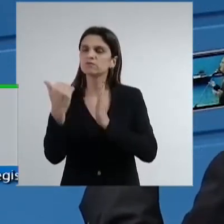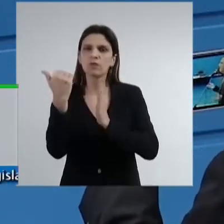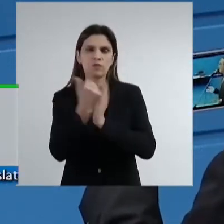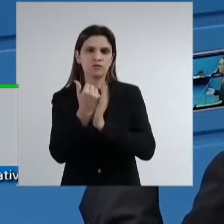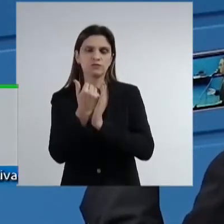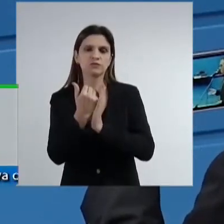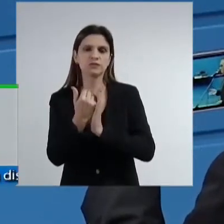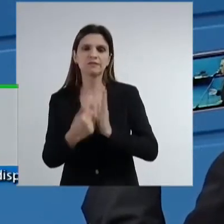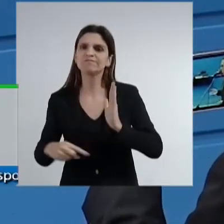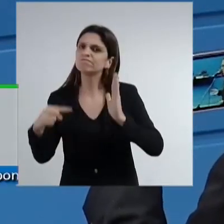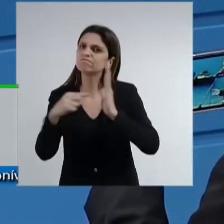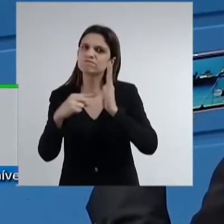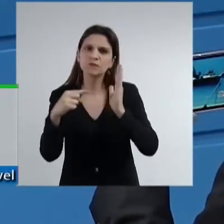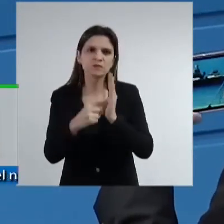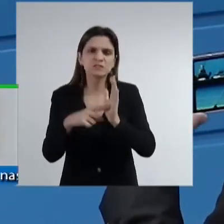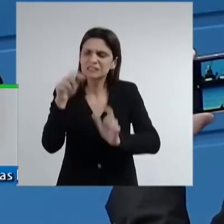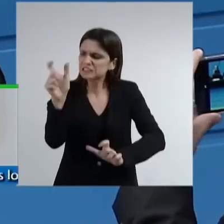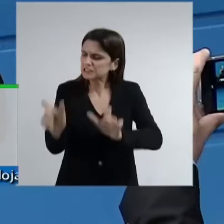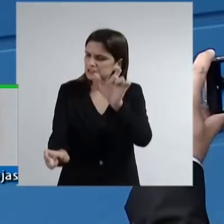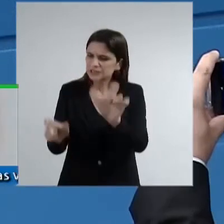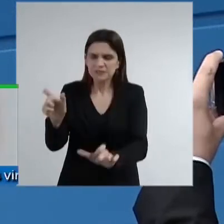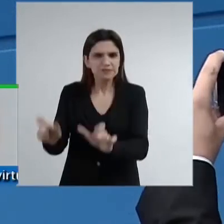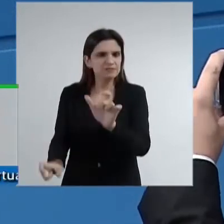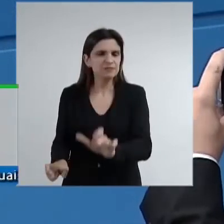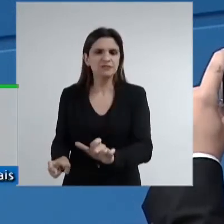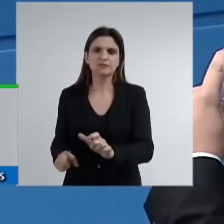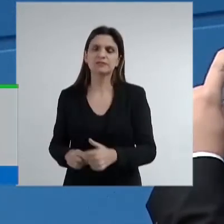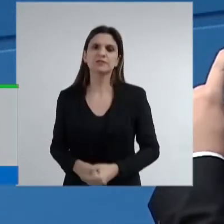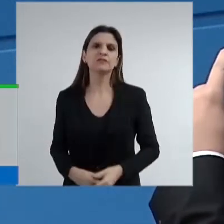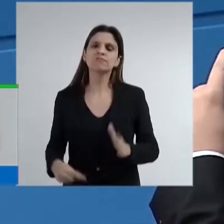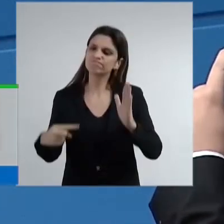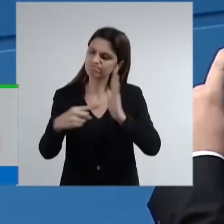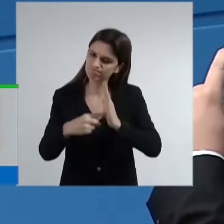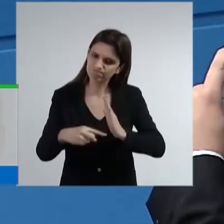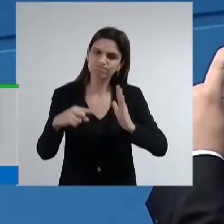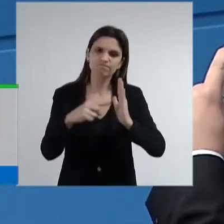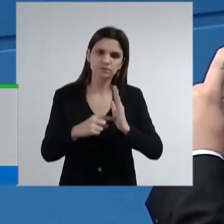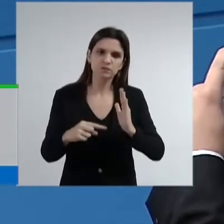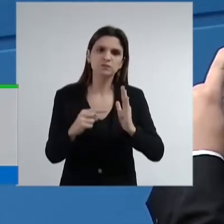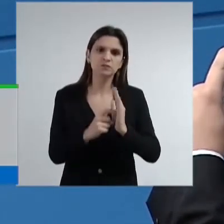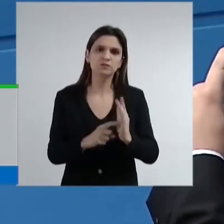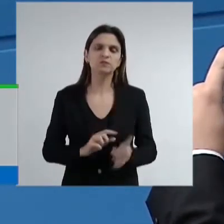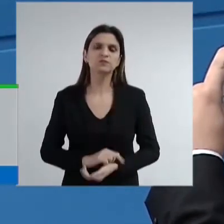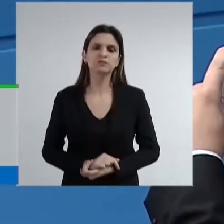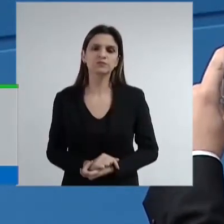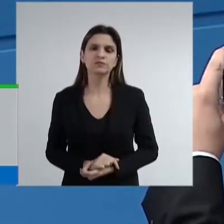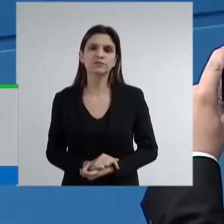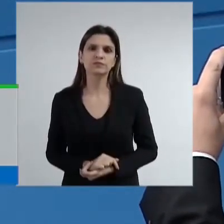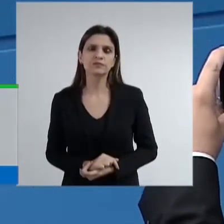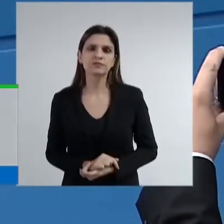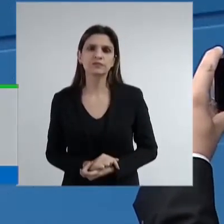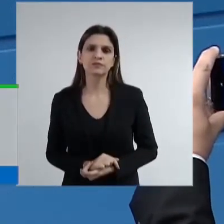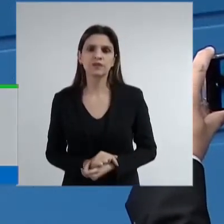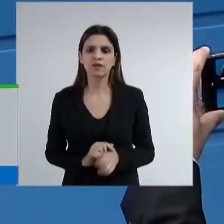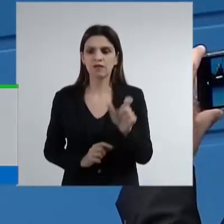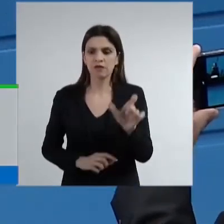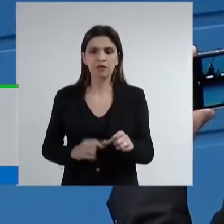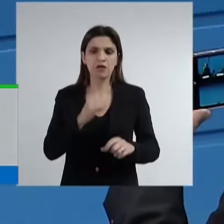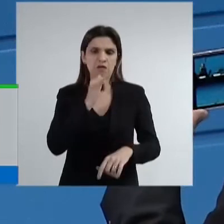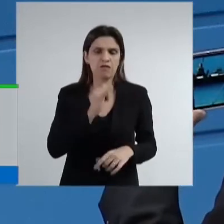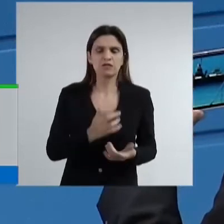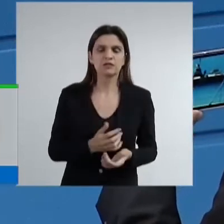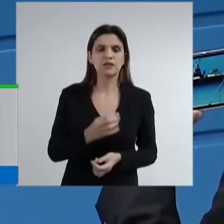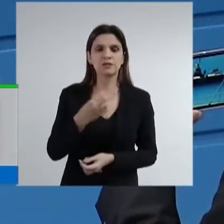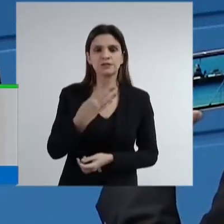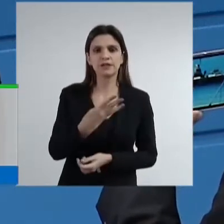de diversas pessoas. Teve um senhor de Guia Lopes que mudou para Campo Grande, pagava de 40 a 50 reais, veio uma conta de